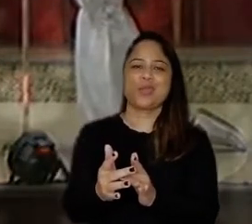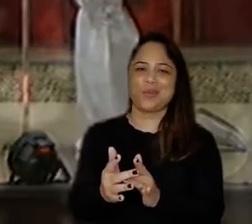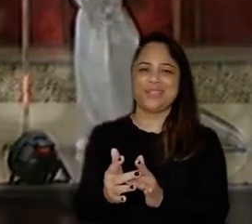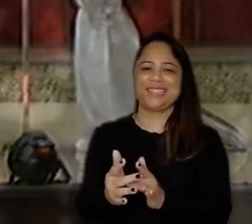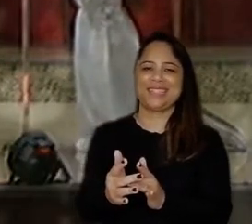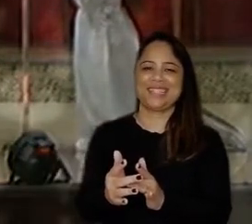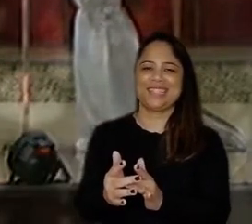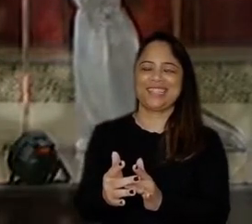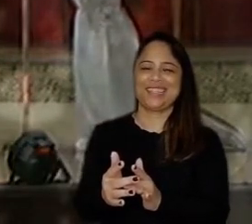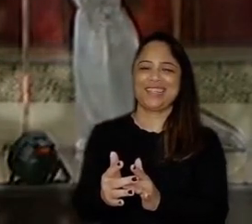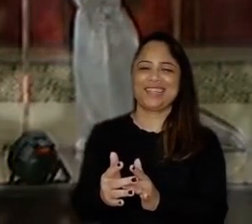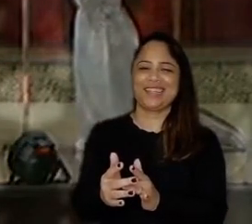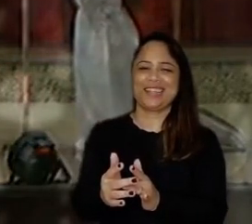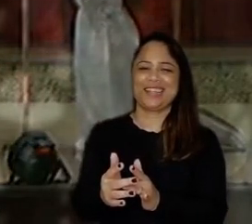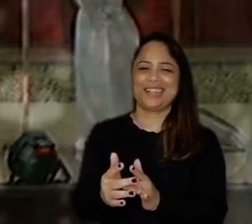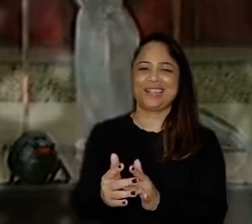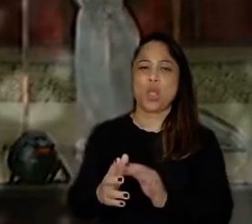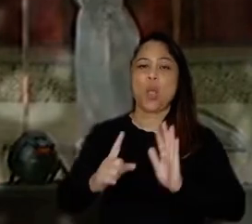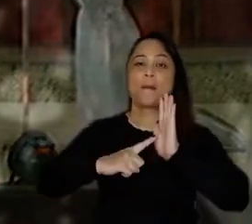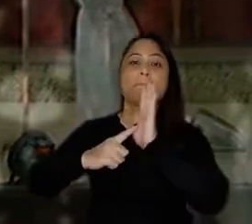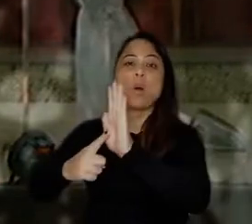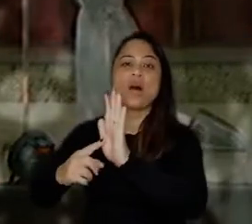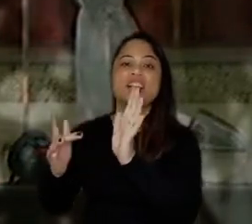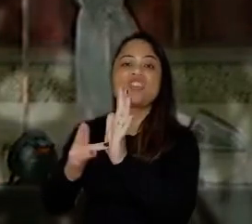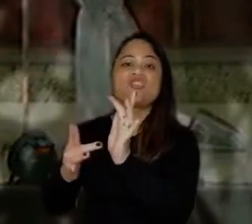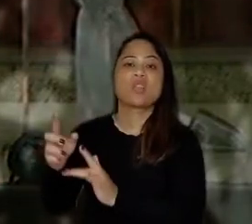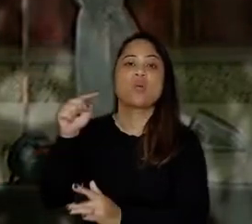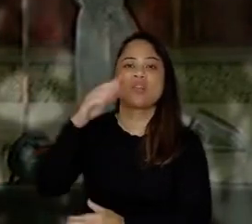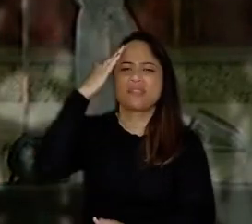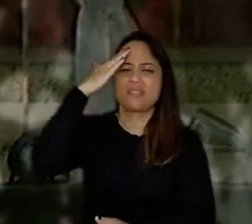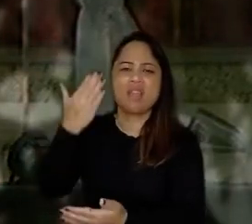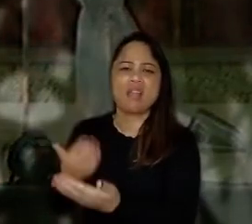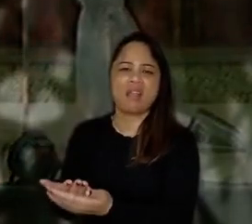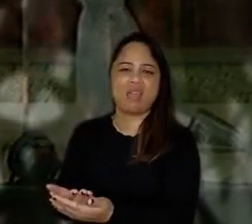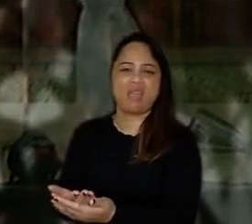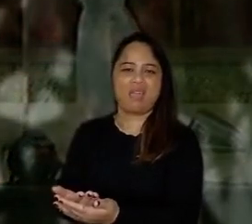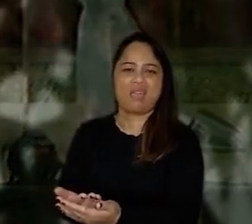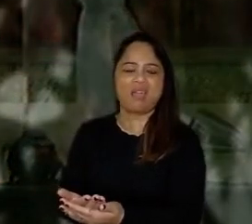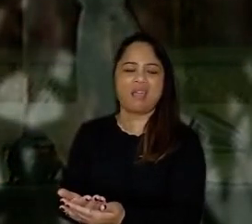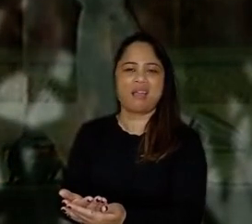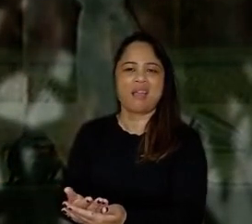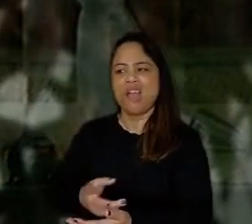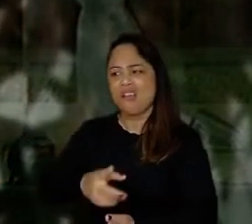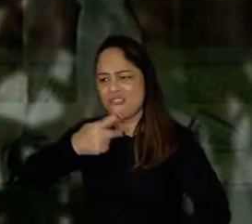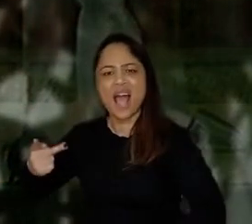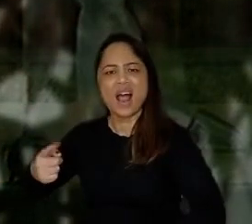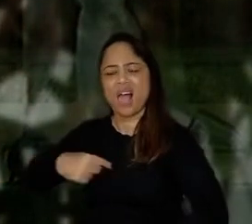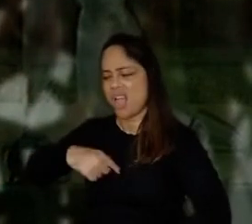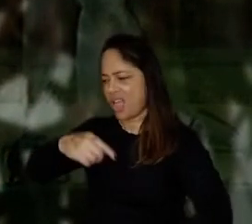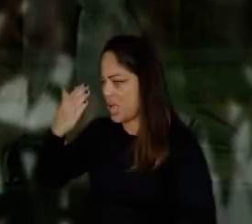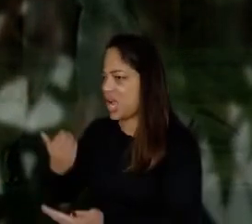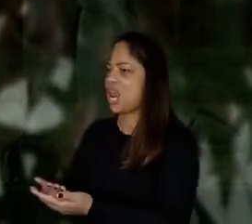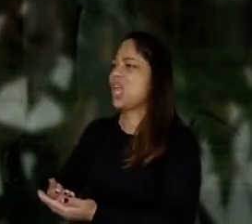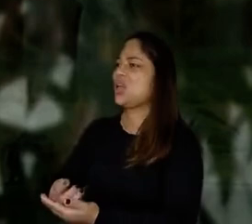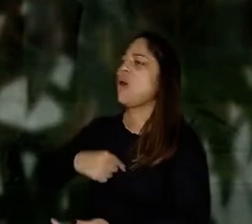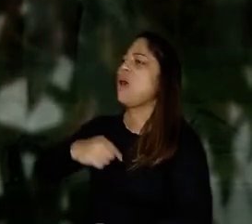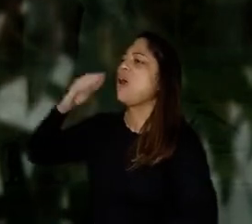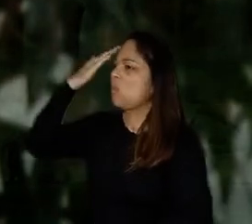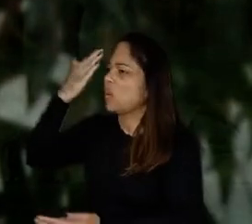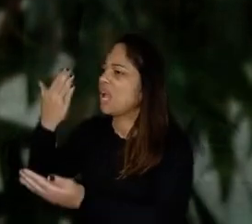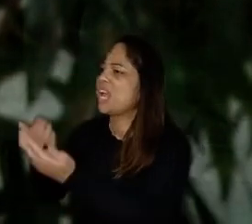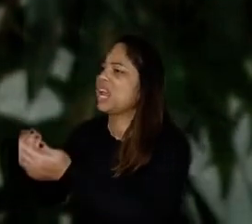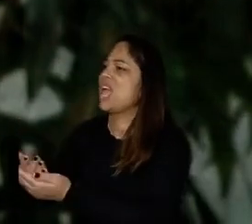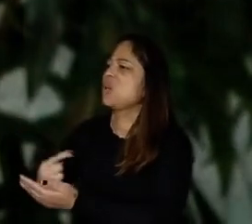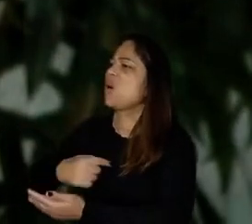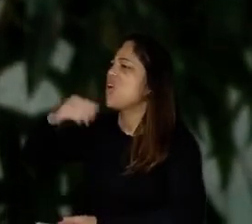pedindo. Diga para ele: Jesus, eu creio, sim, eu creio, eu creio. E se eu não cria até agora, eu creio